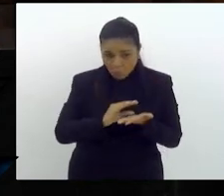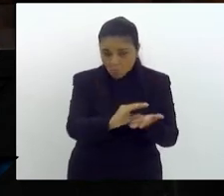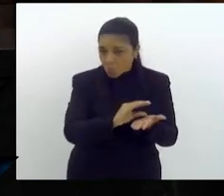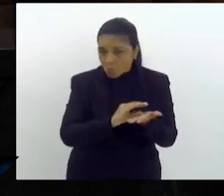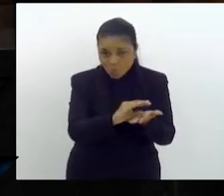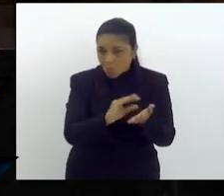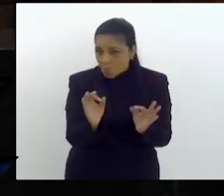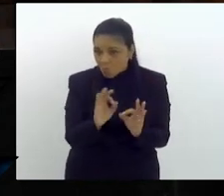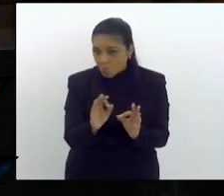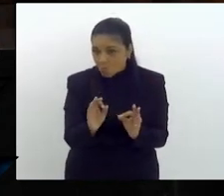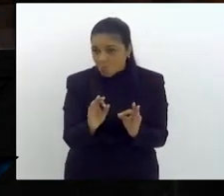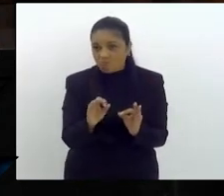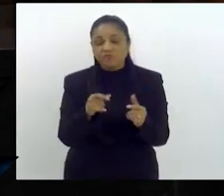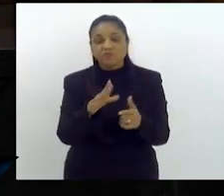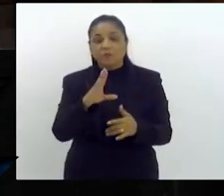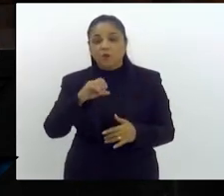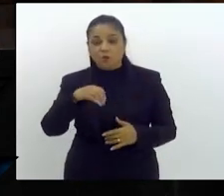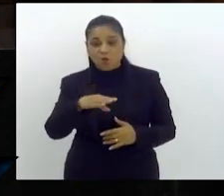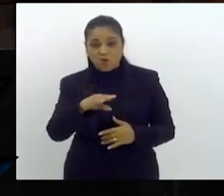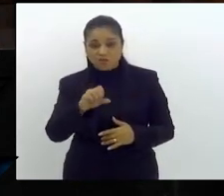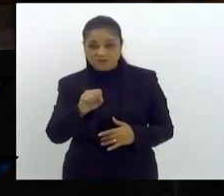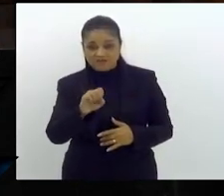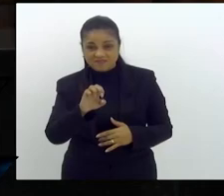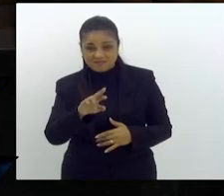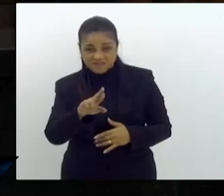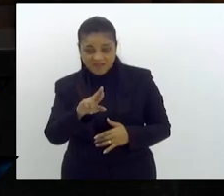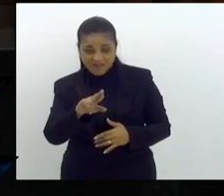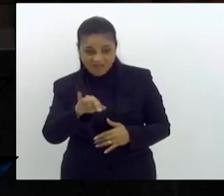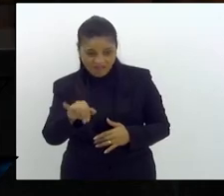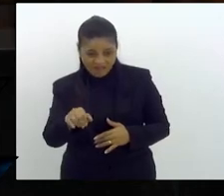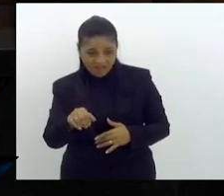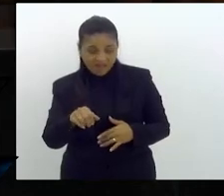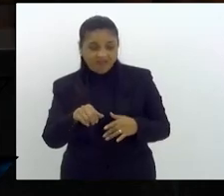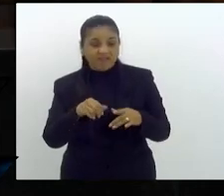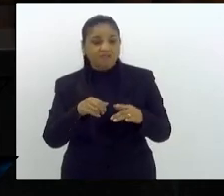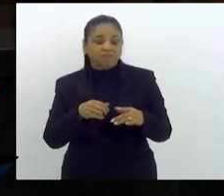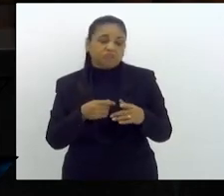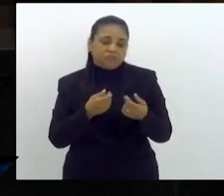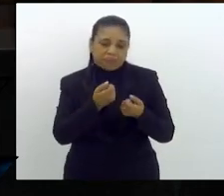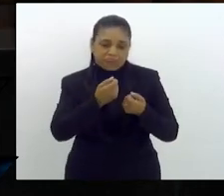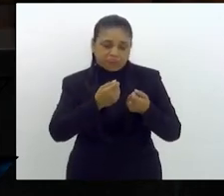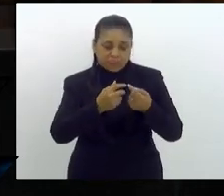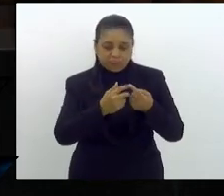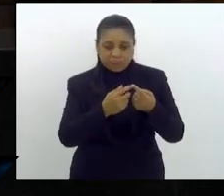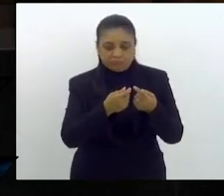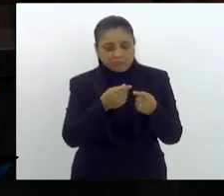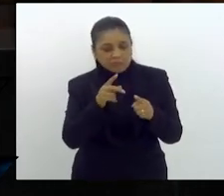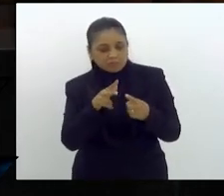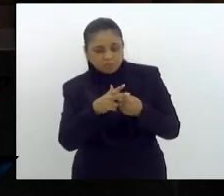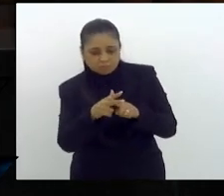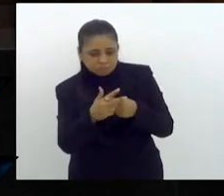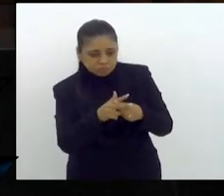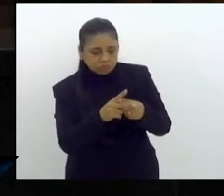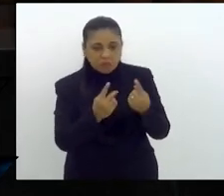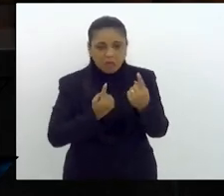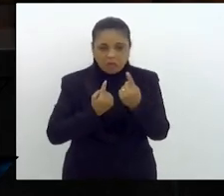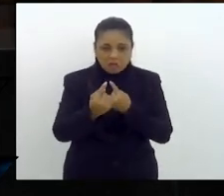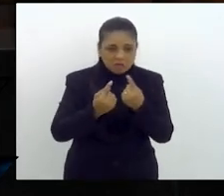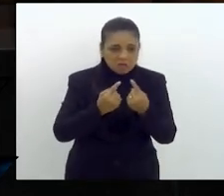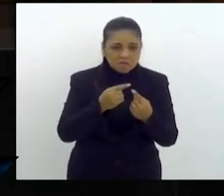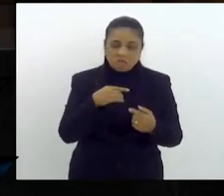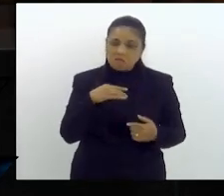indenizadas uma concer que administra muito mal a manutenção da BR 040 causando acidente